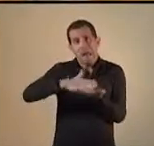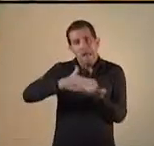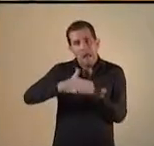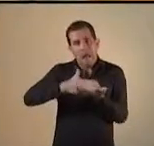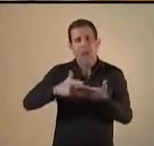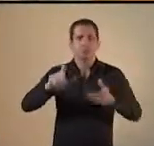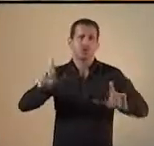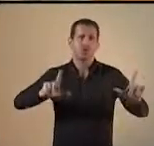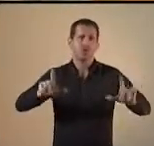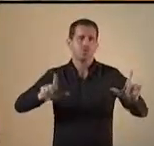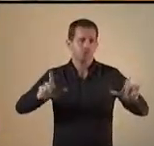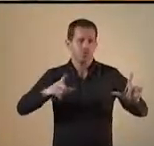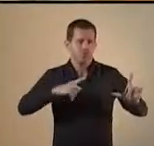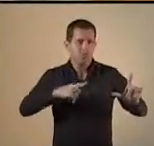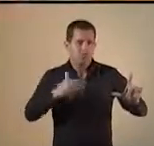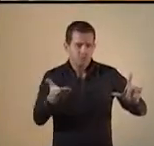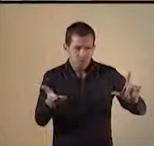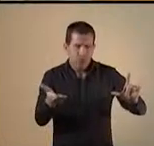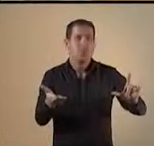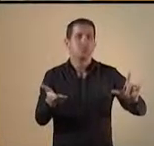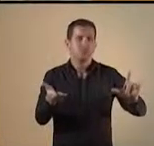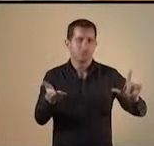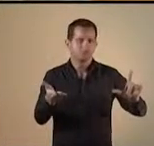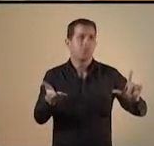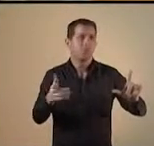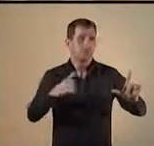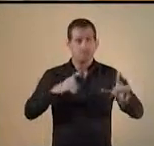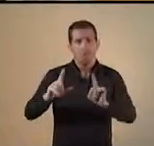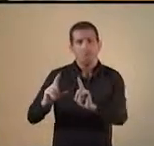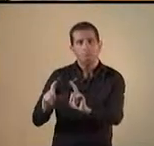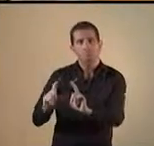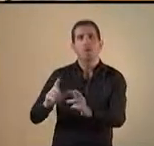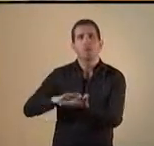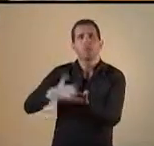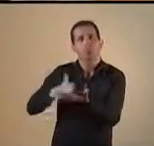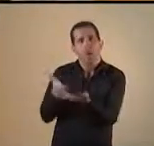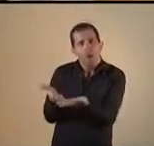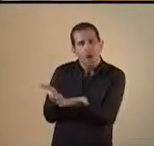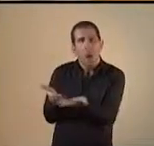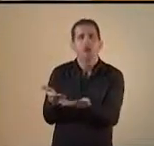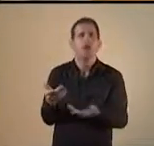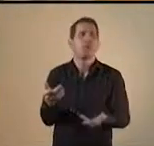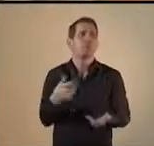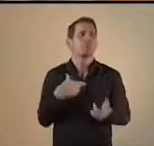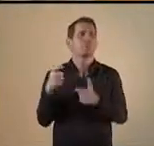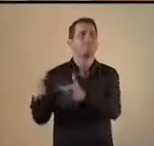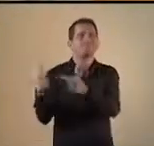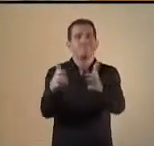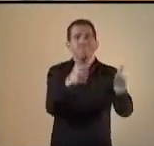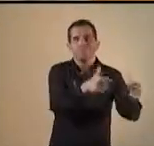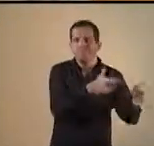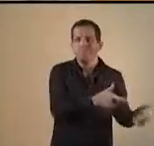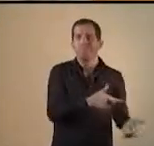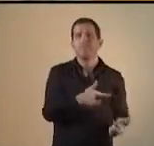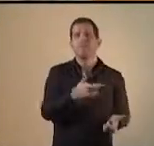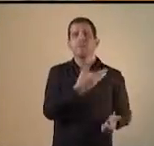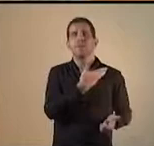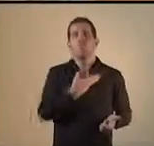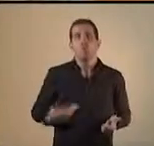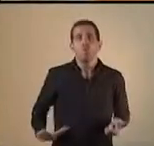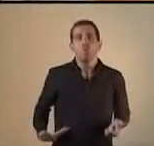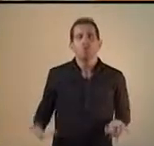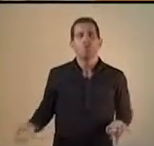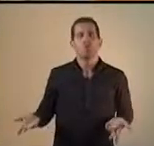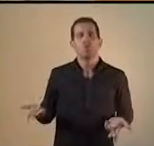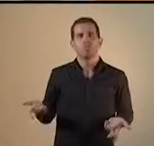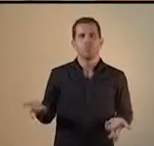fazendo a tradução em televisão, fazendo a interpretação na televisão, né? Então, assim, espaços públicos, prefeitura, né,